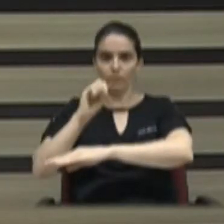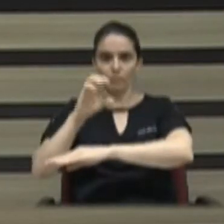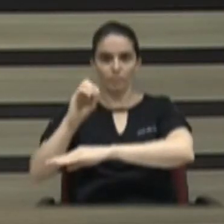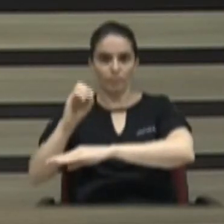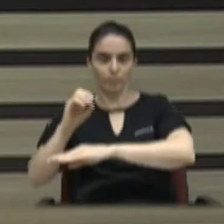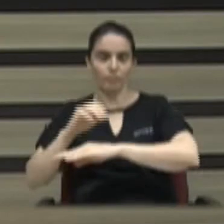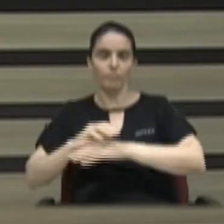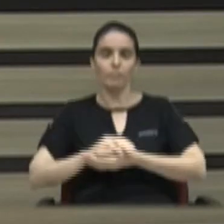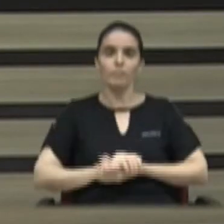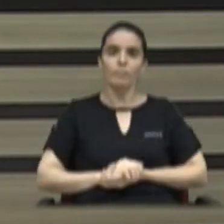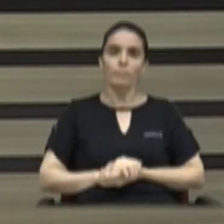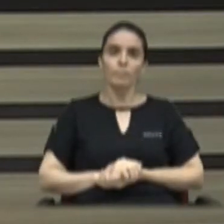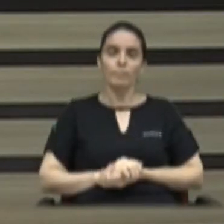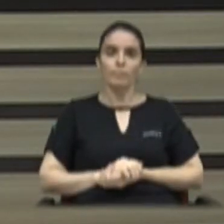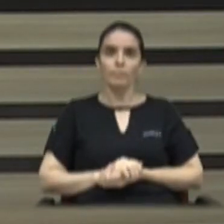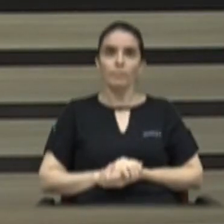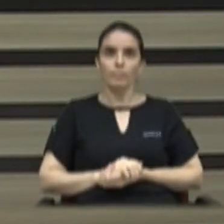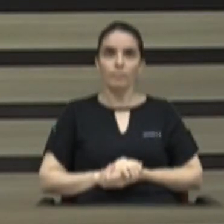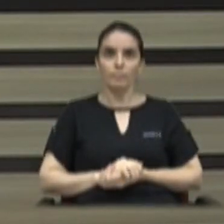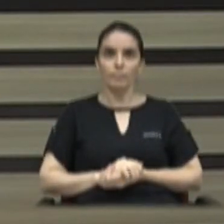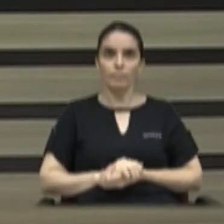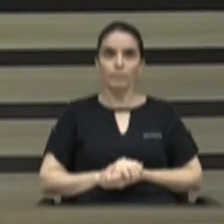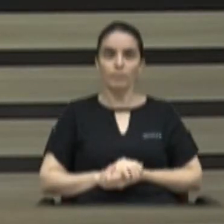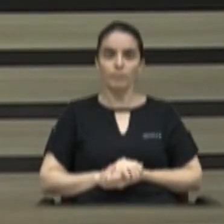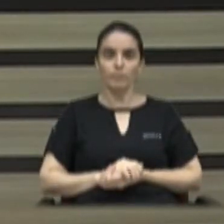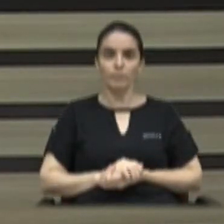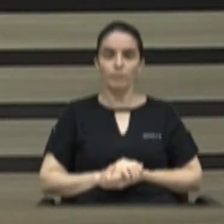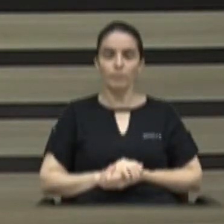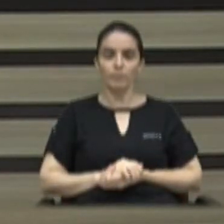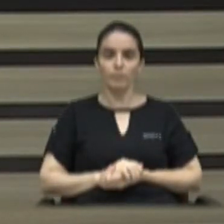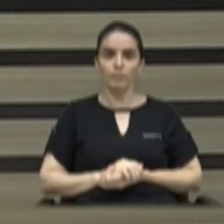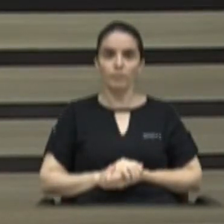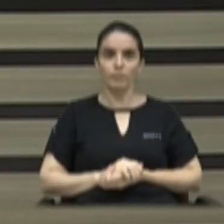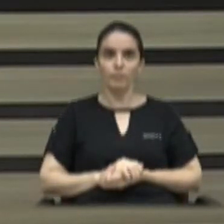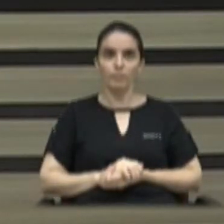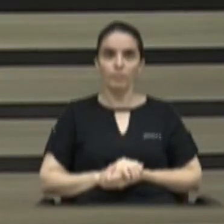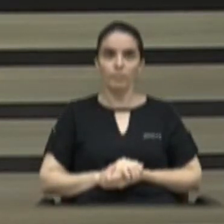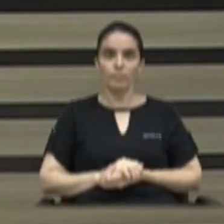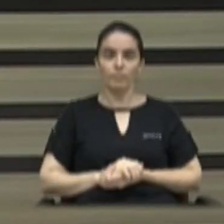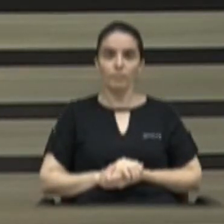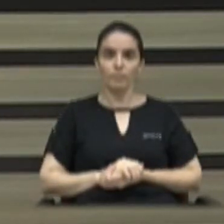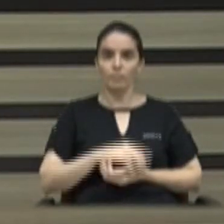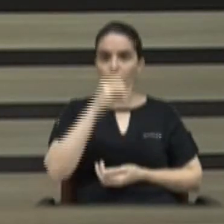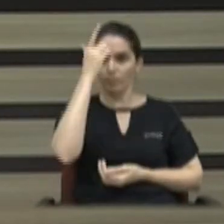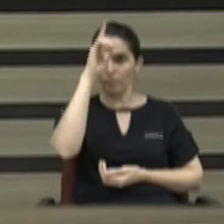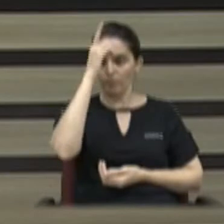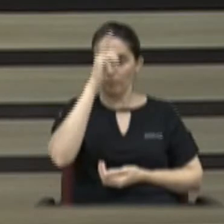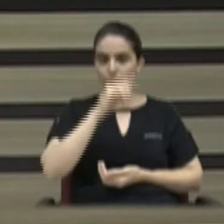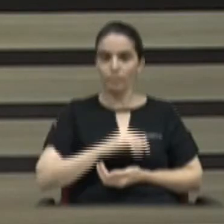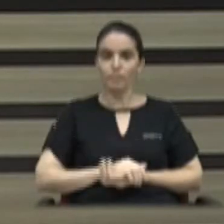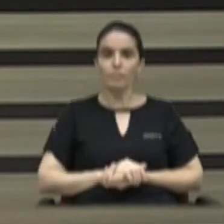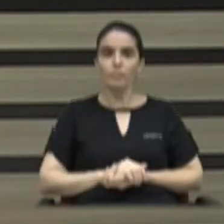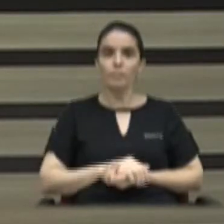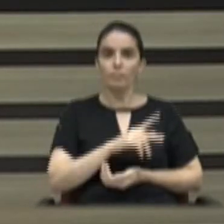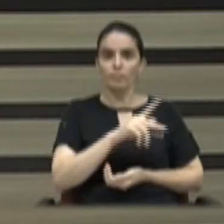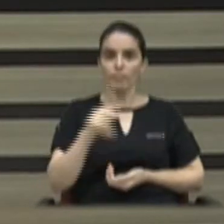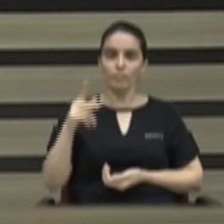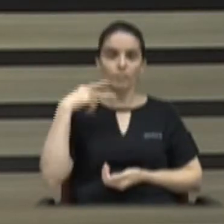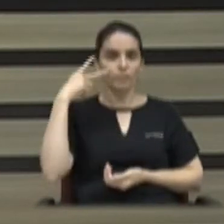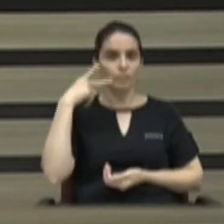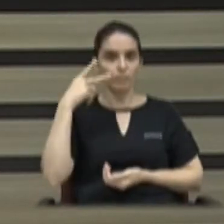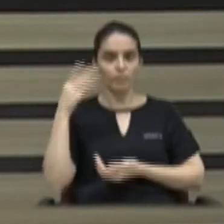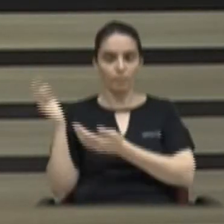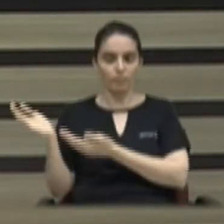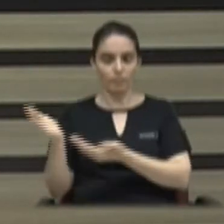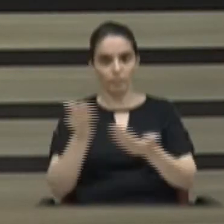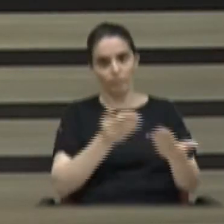Dutra. Então, todos estão convidados. Uma questão de ordem, senhor presidente. Rapidinho. Uma questão de ordem, vereador Alemão. Senhor presidente, vereadores, fazer o